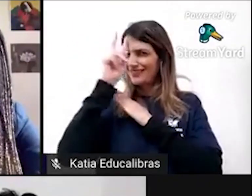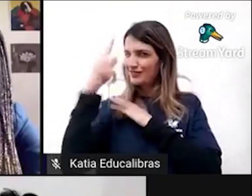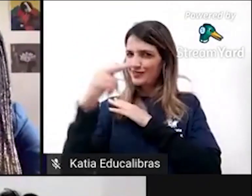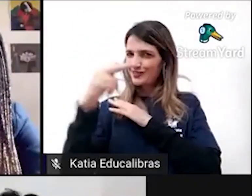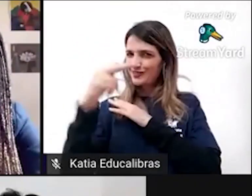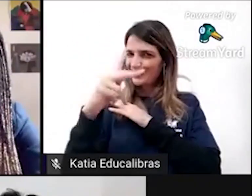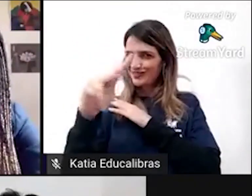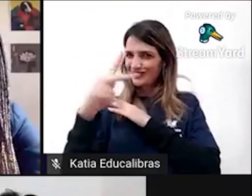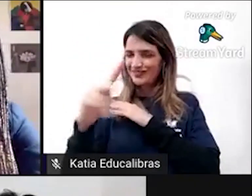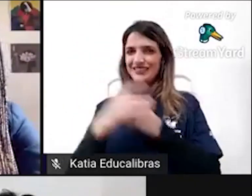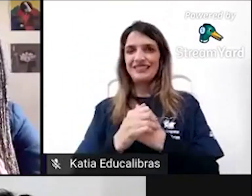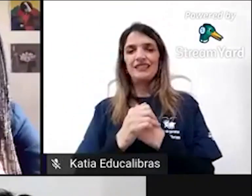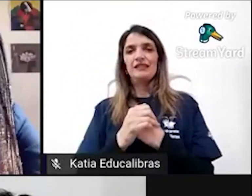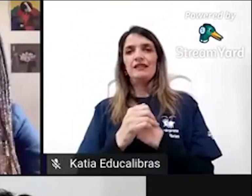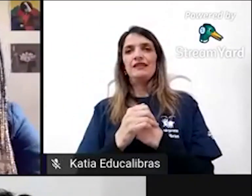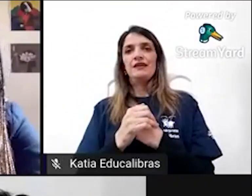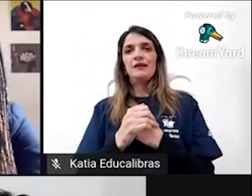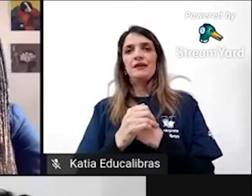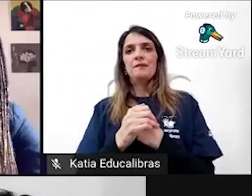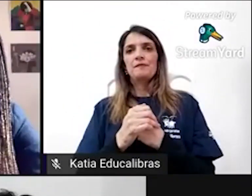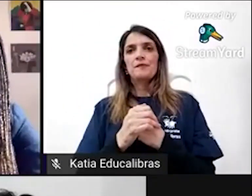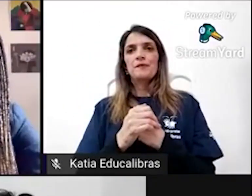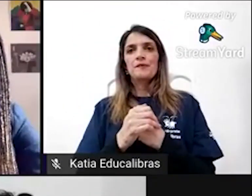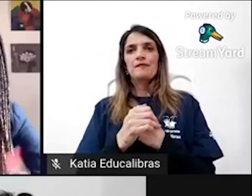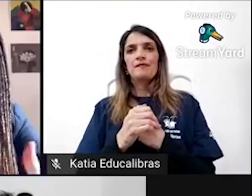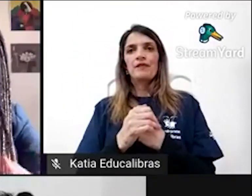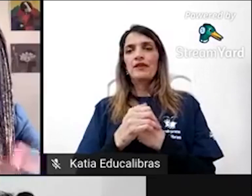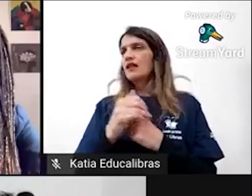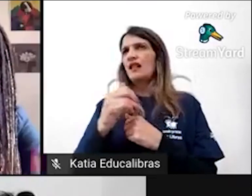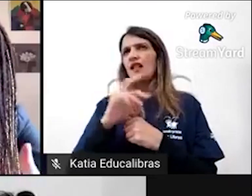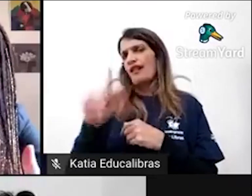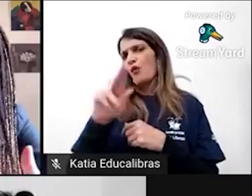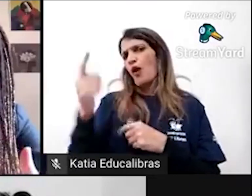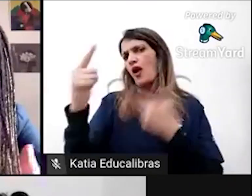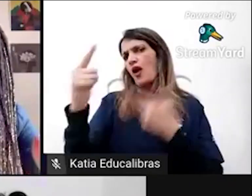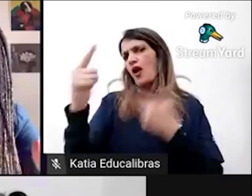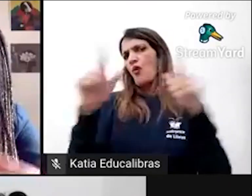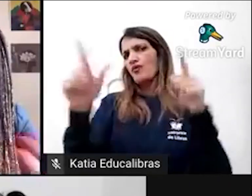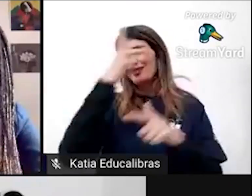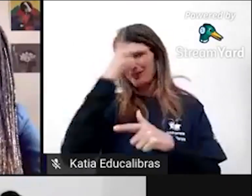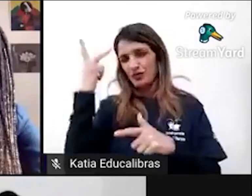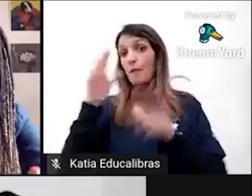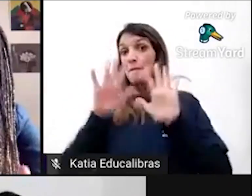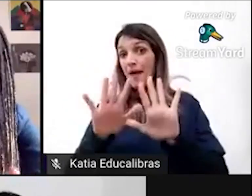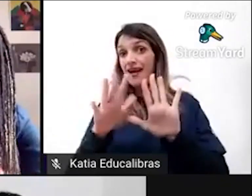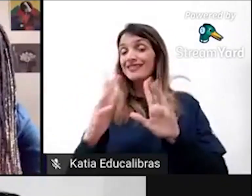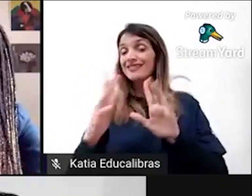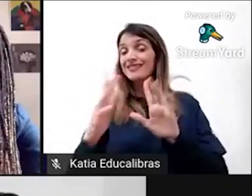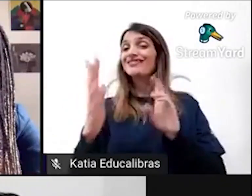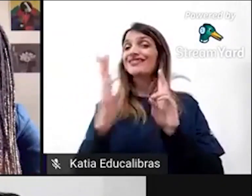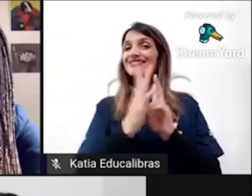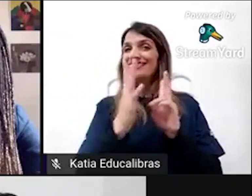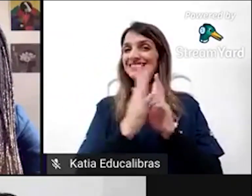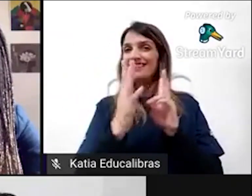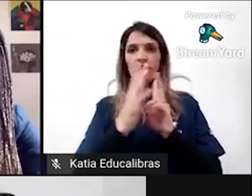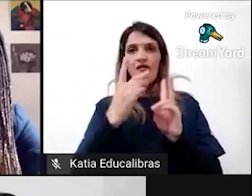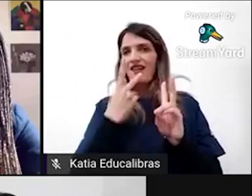vamos não são outras pessoas senão os indígenas que vão contar sobre os